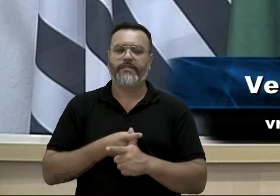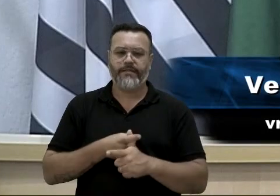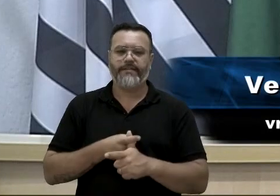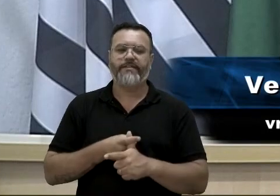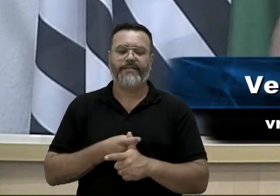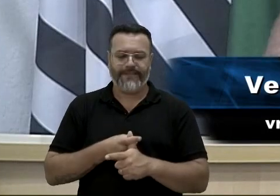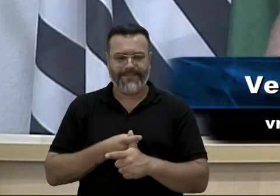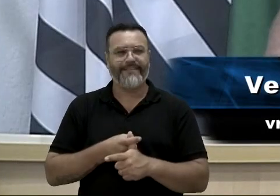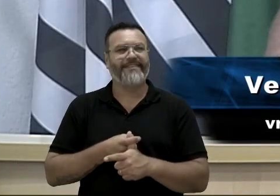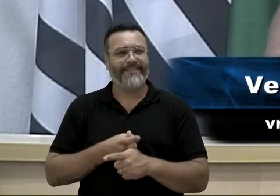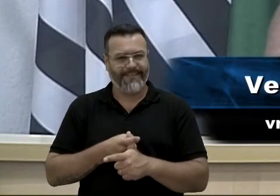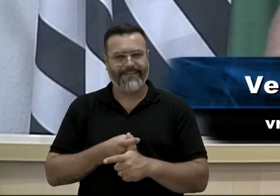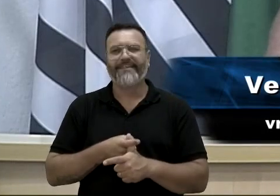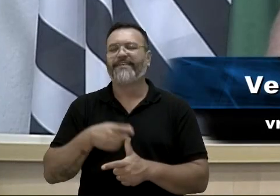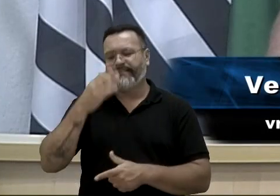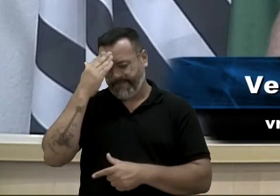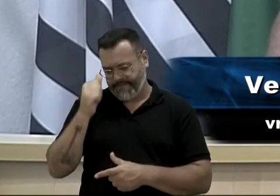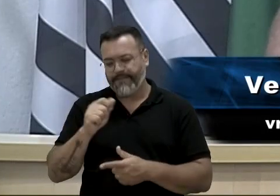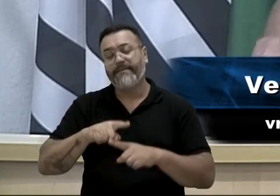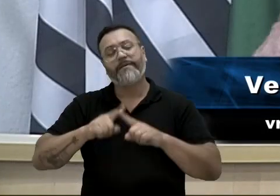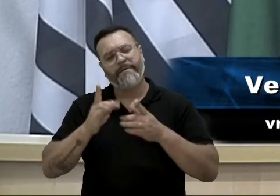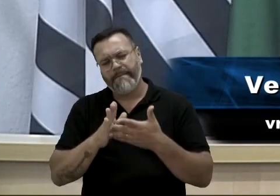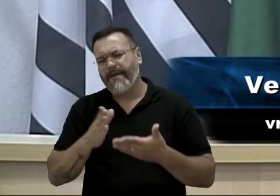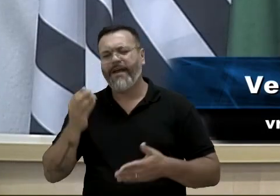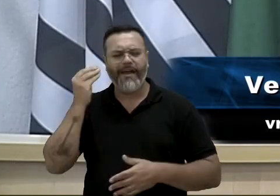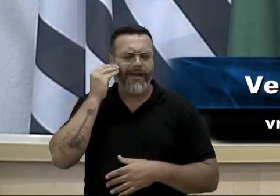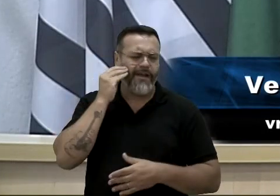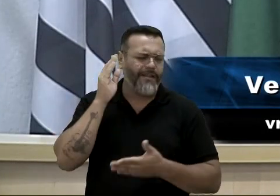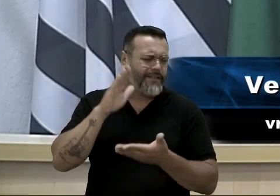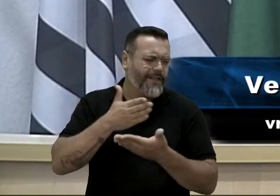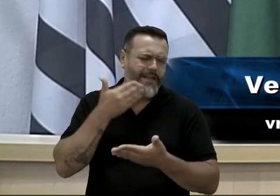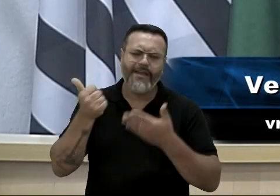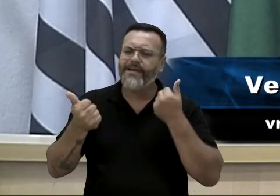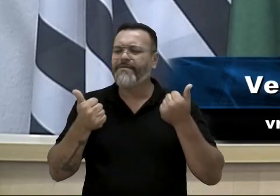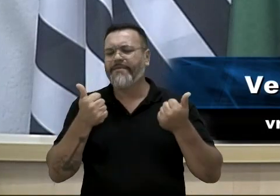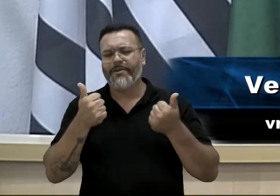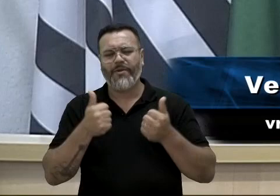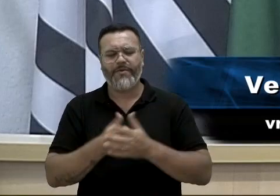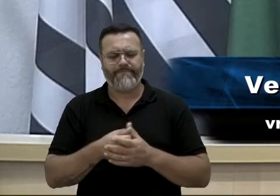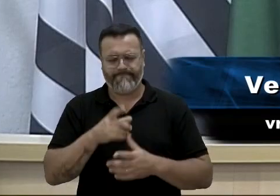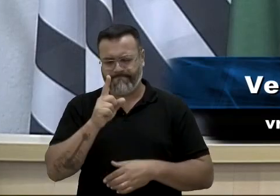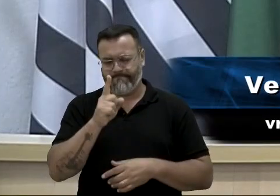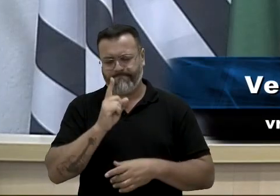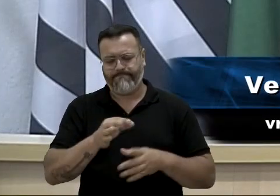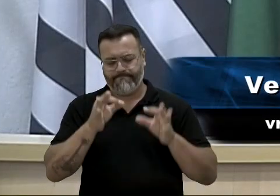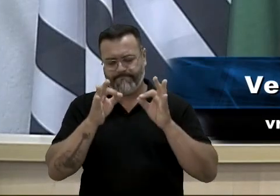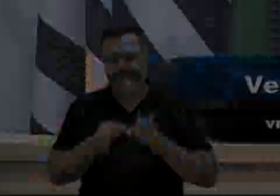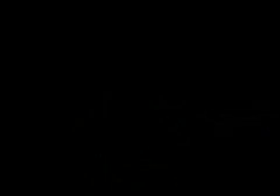tá. Mas o Saldi está tentando fazer o melhor. E eu tenho certeza, servidor público, que a partir de agora vocês estão sendo respeitados.